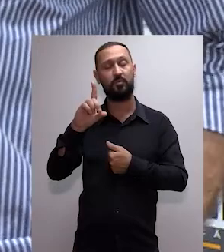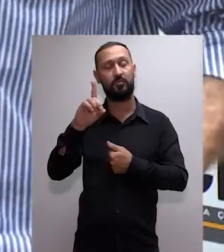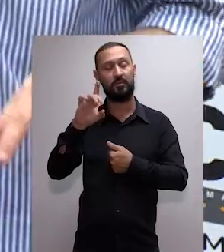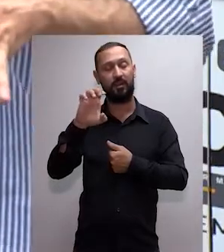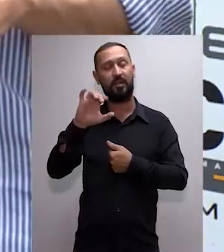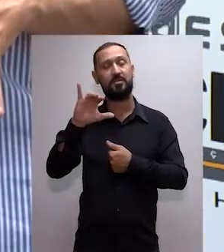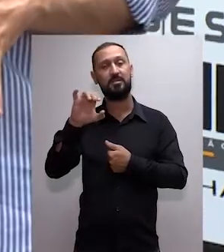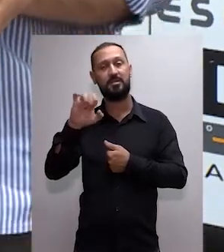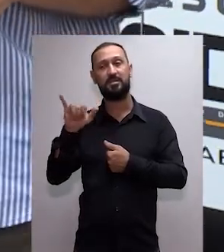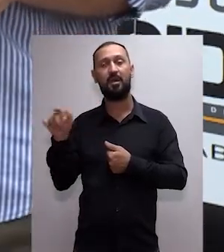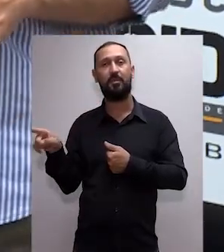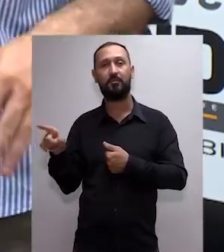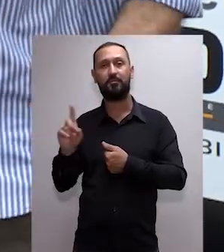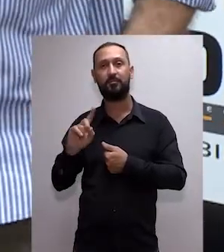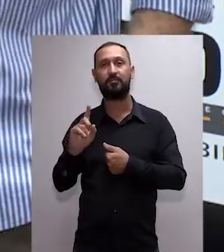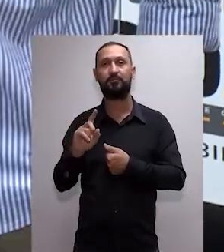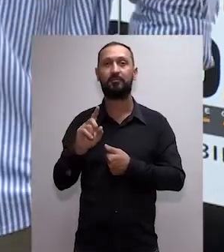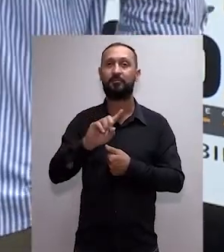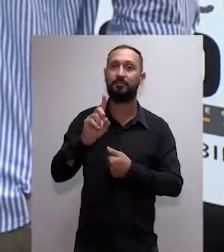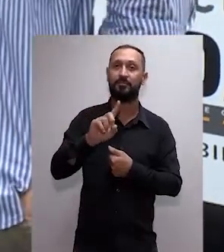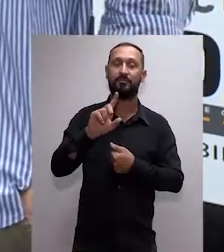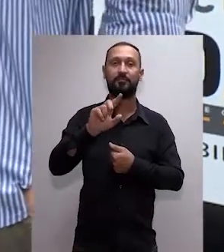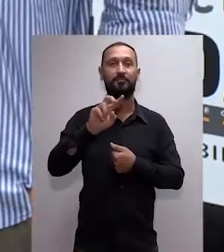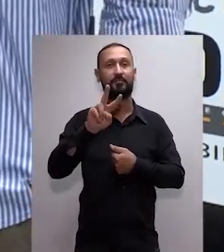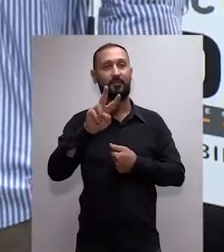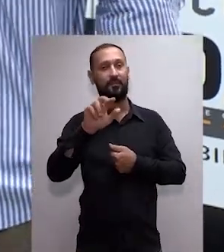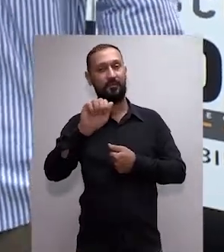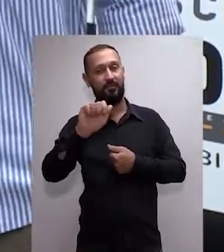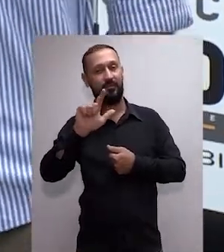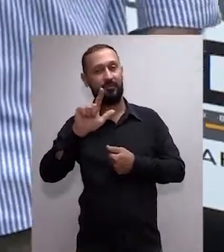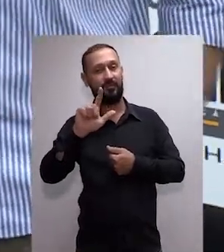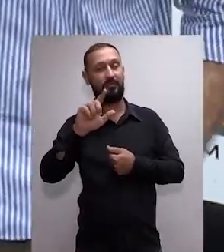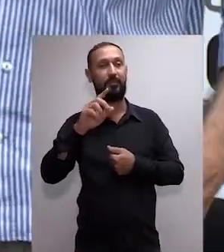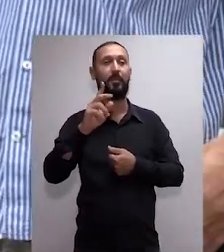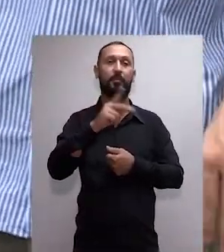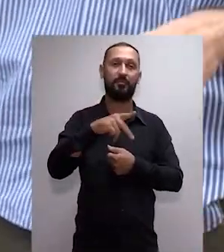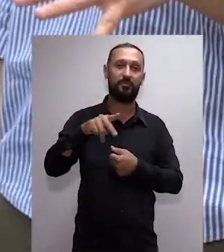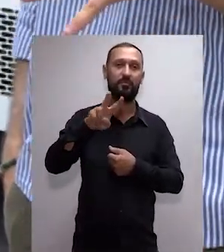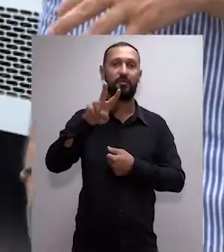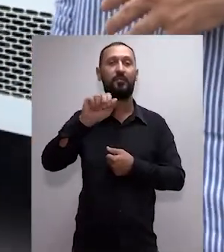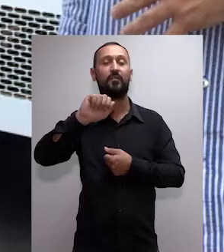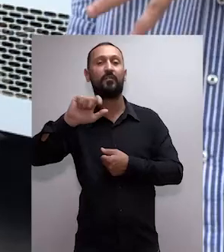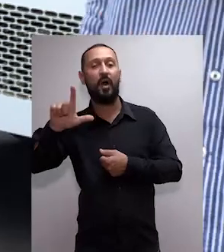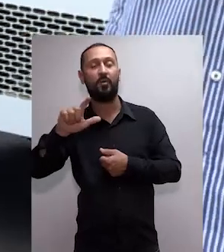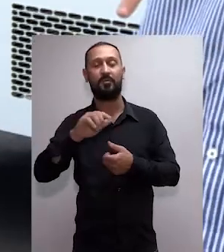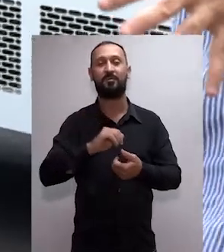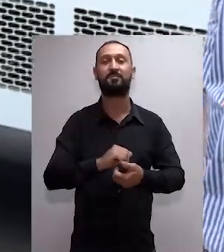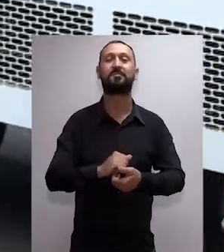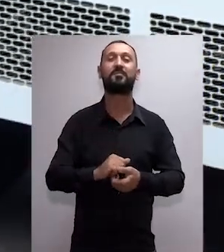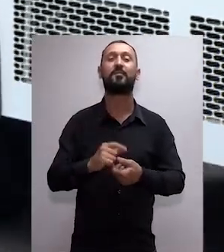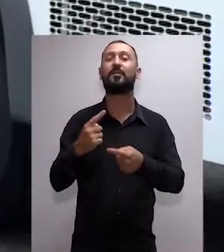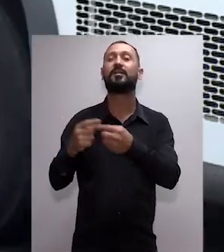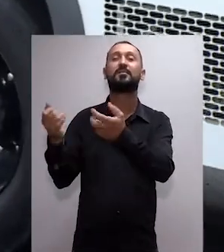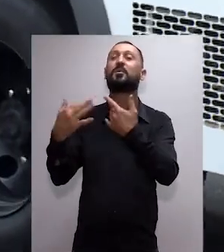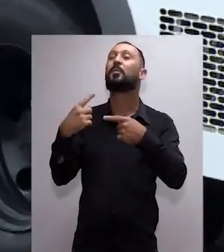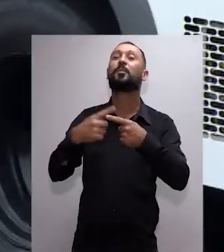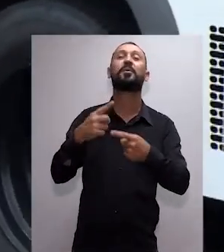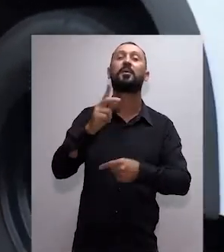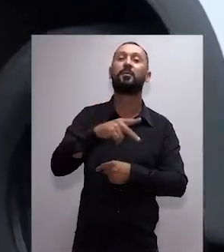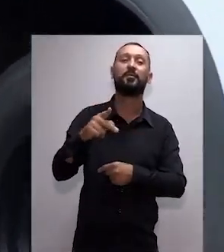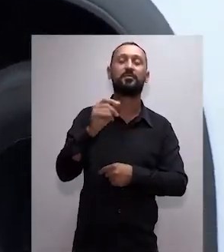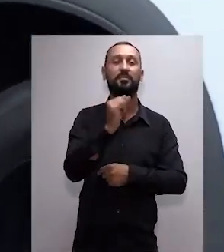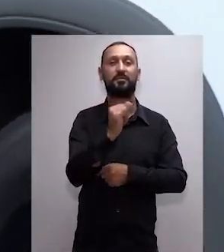É Valdeci, não, né? Não é bem Valdeci, né? É professor Val. Geralmente o pessoal... Explica pra gente por que é professor, não